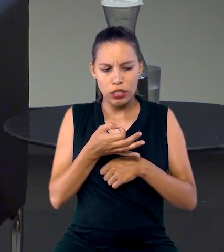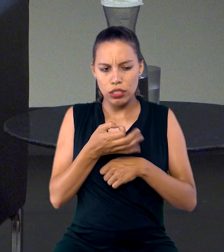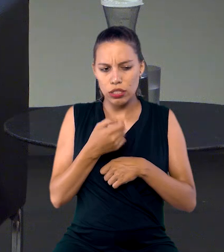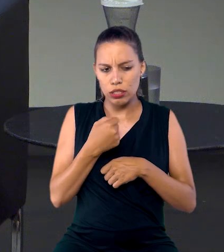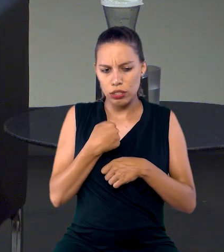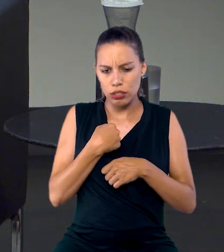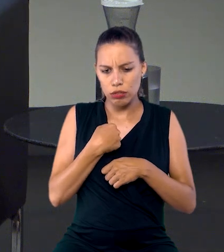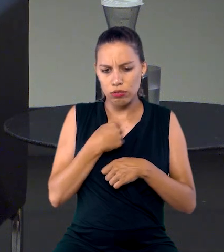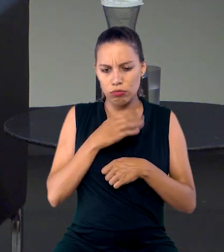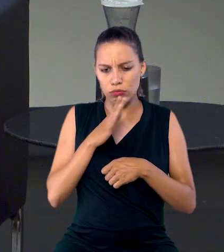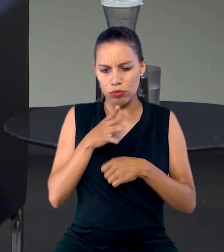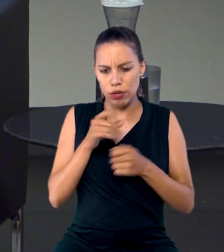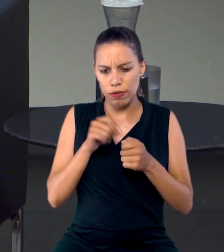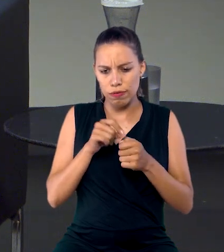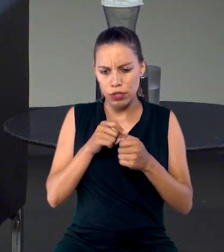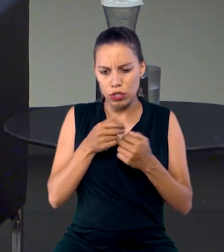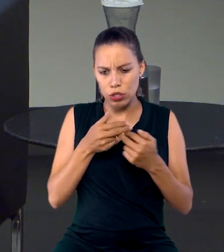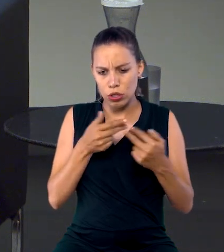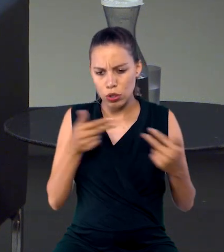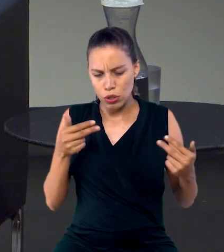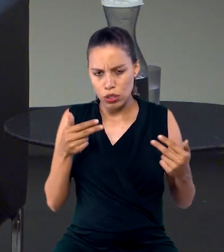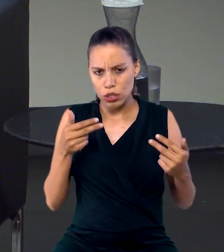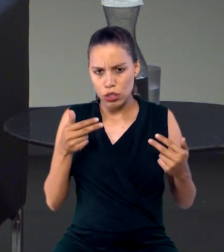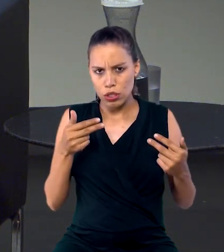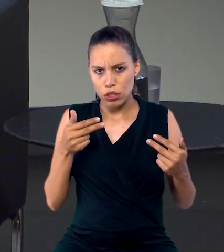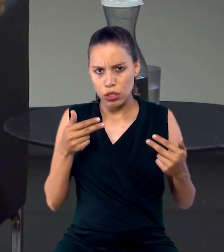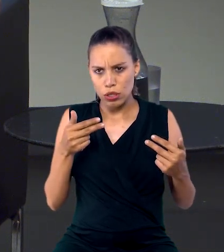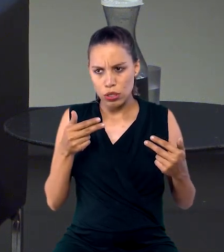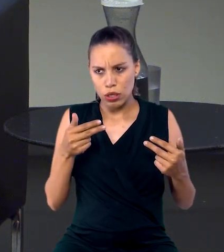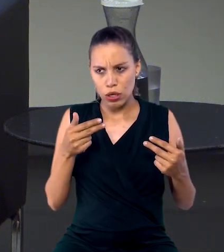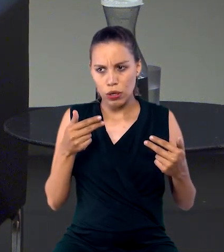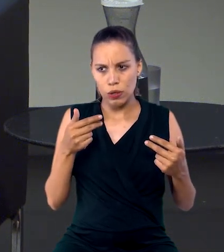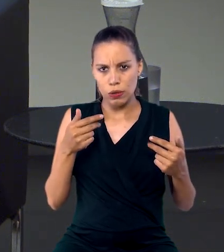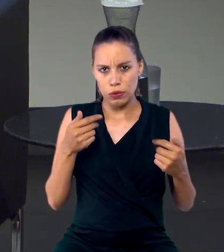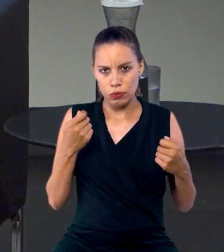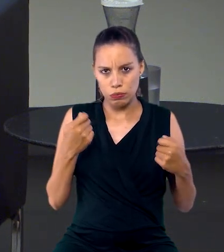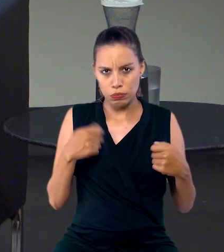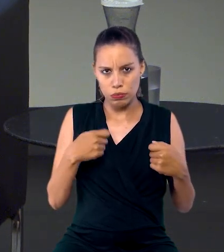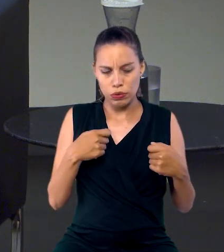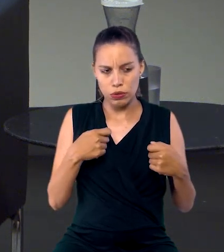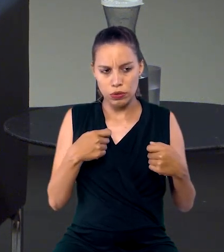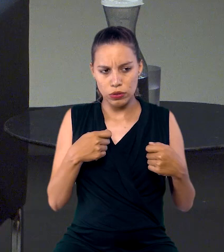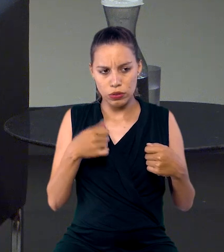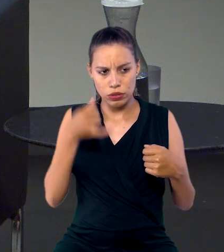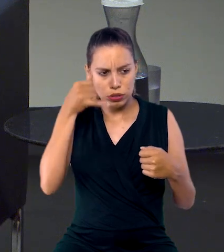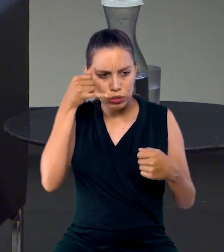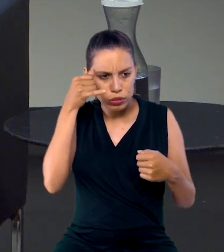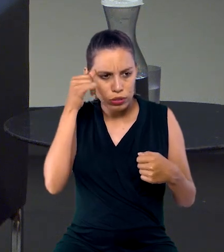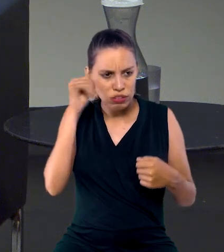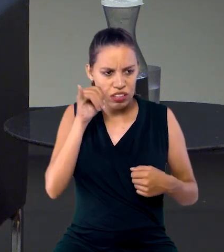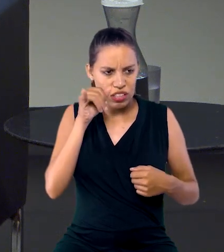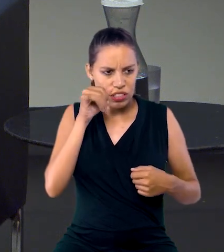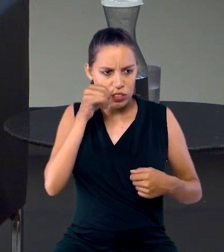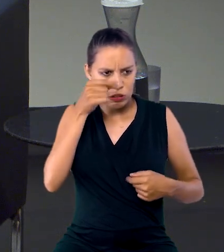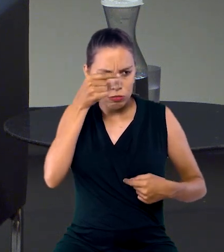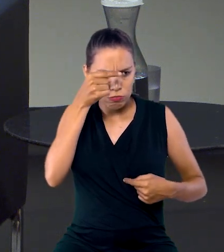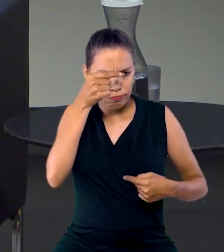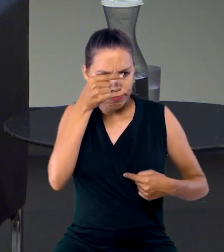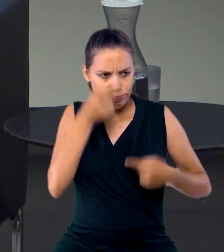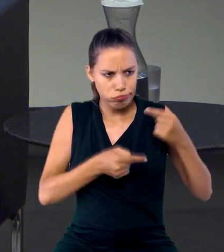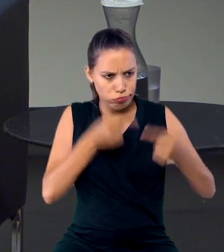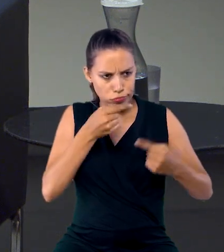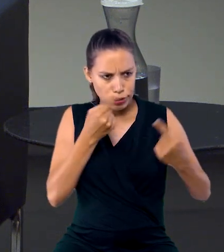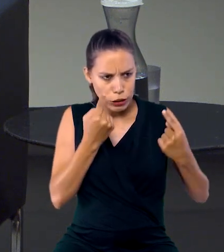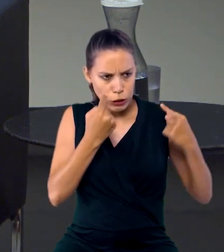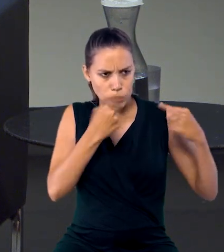O que eu fiz muitas vezes nas reuniões que se fazem para discutir as violências e discutir